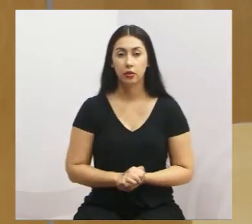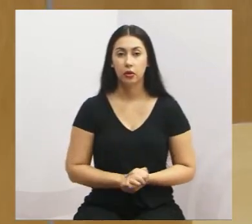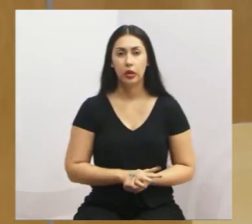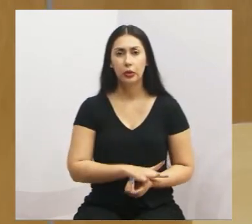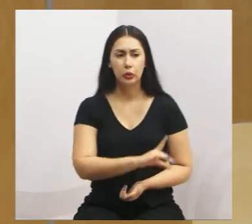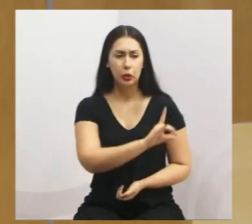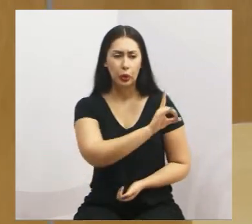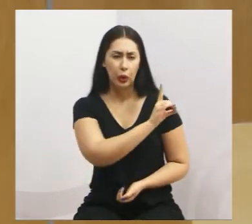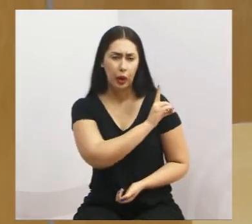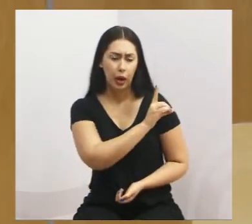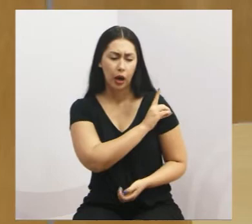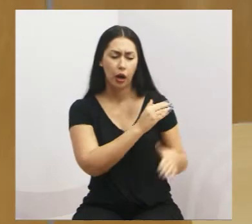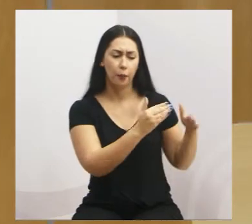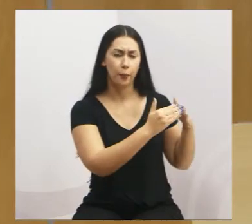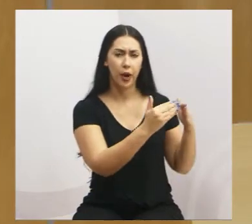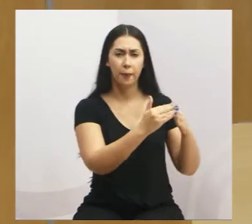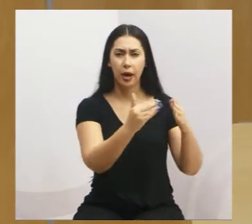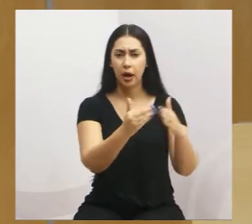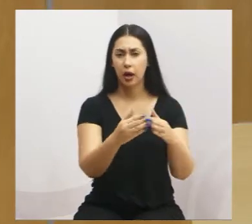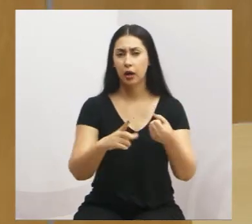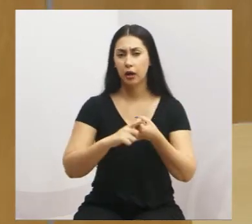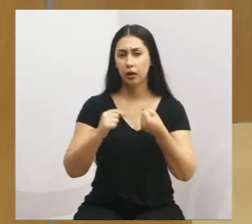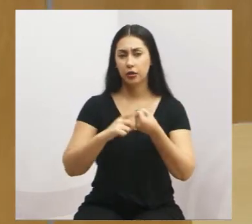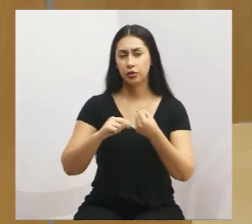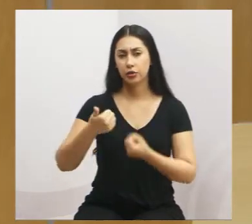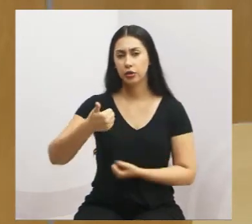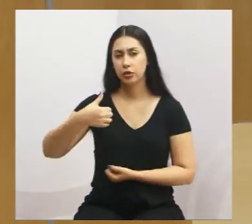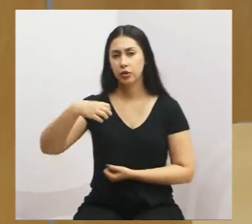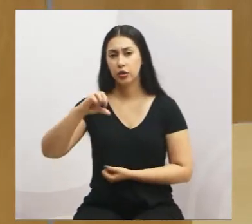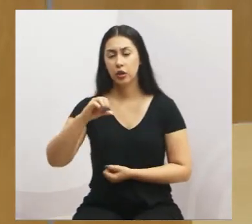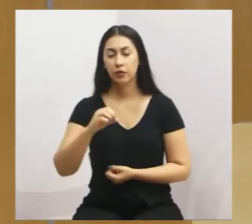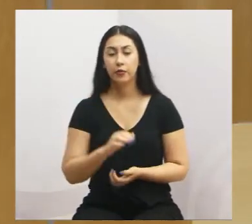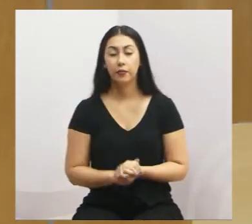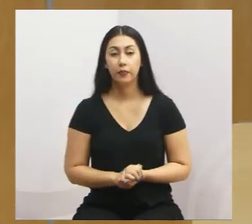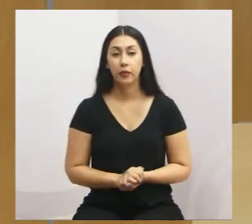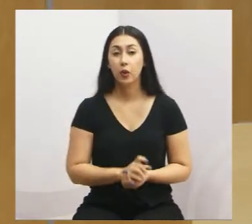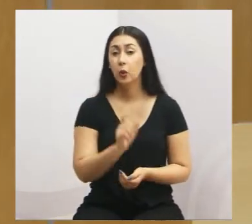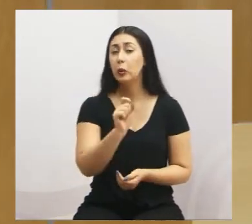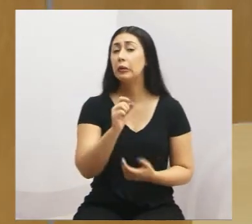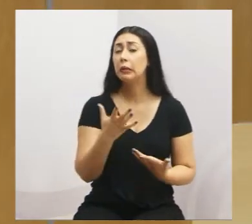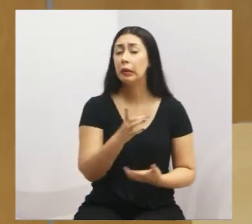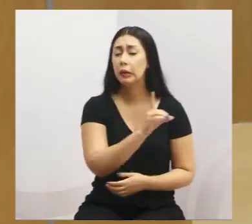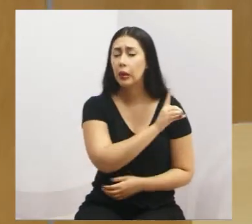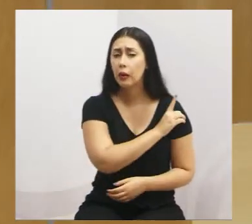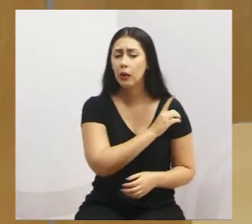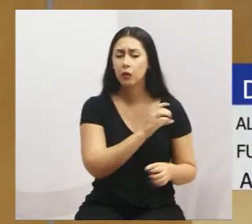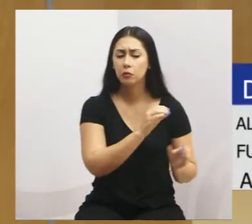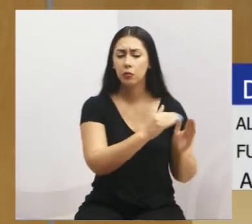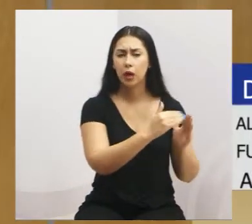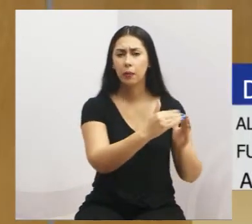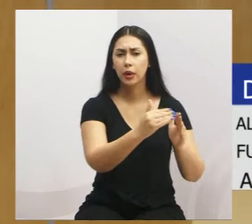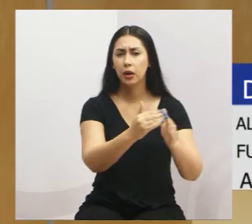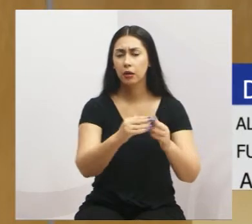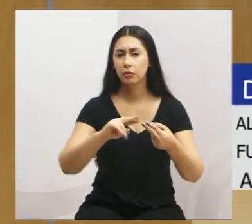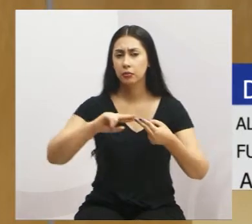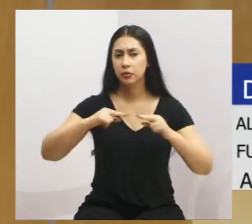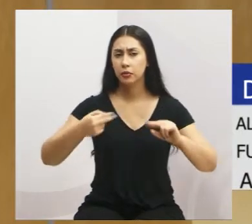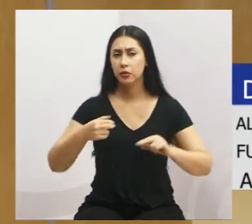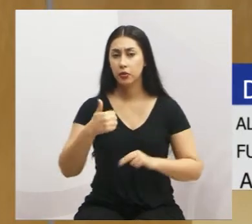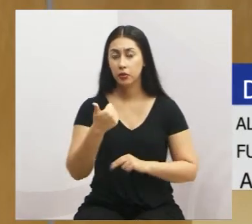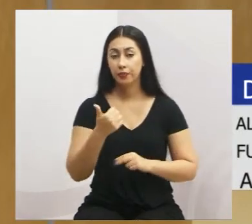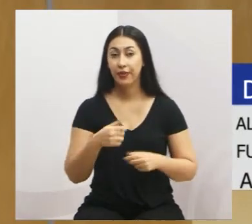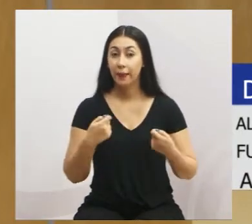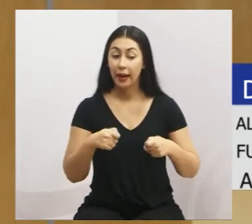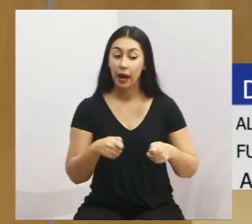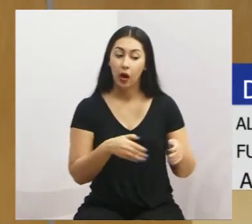Habitação. Artigo 19. A Diretoria de Habitação compete. Inciso 1º.